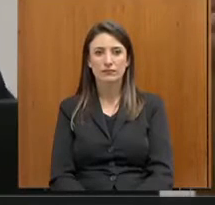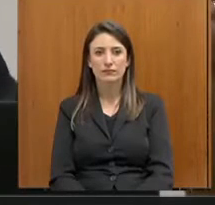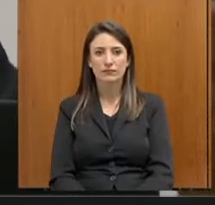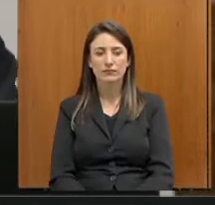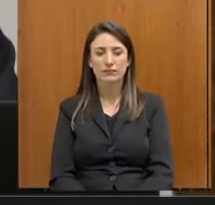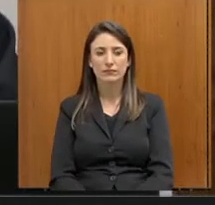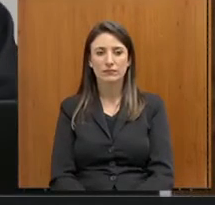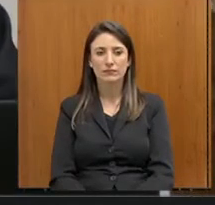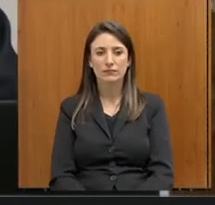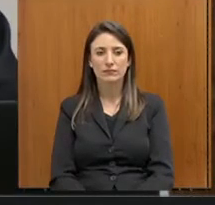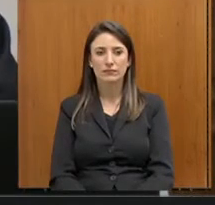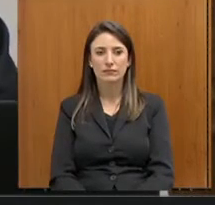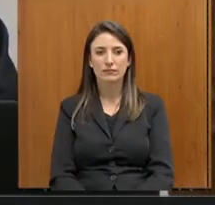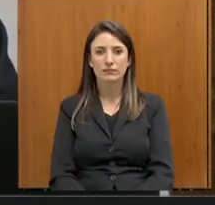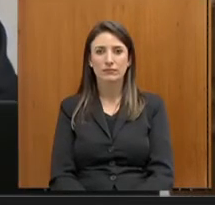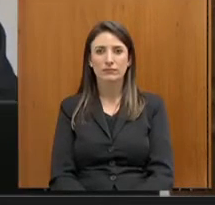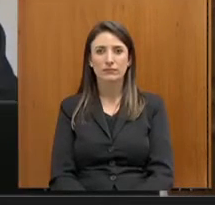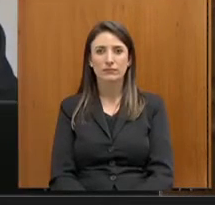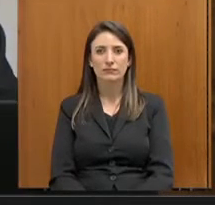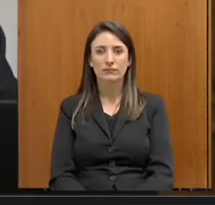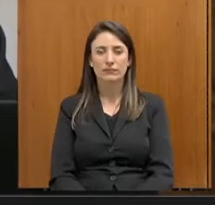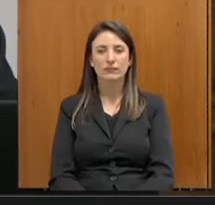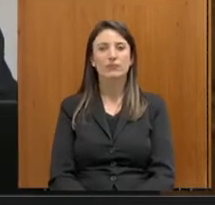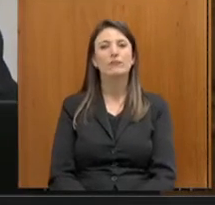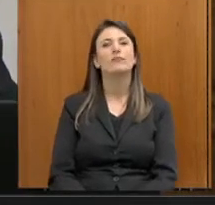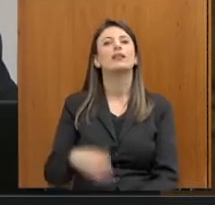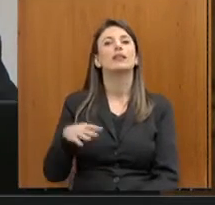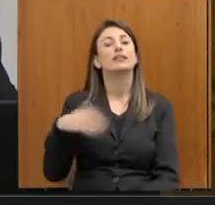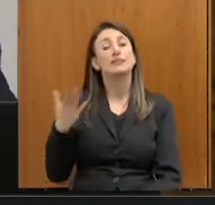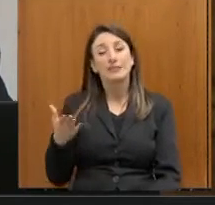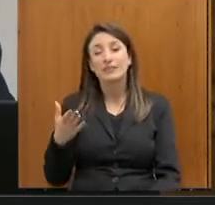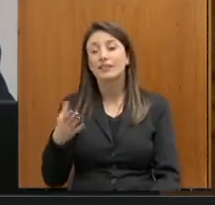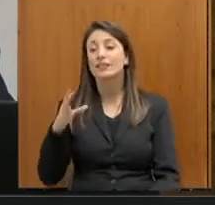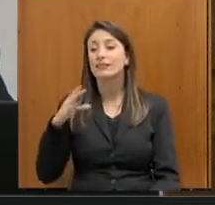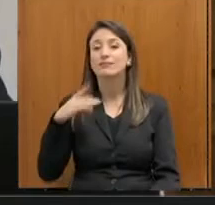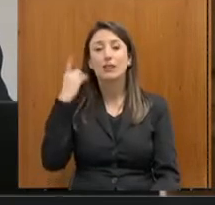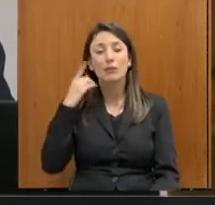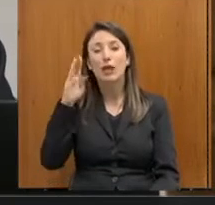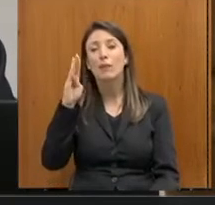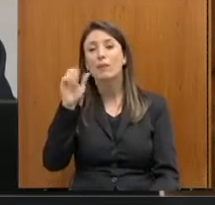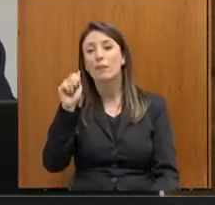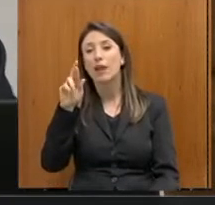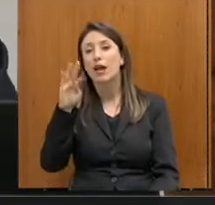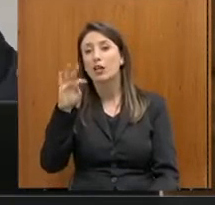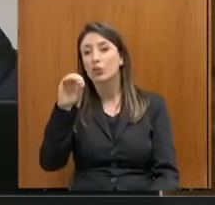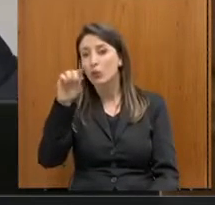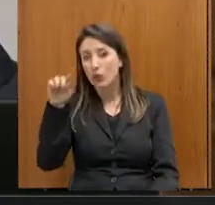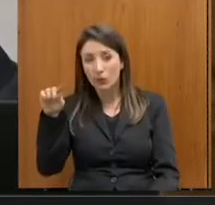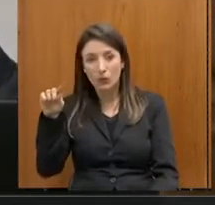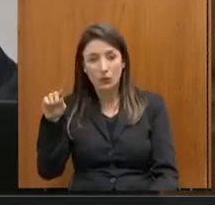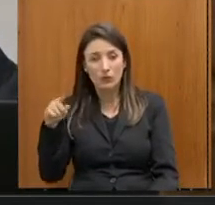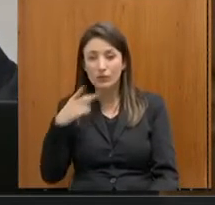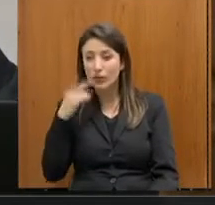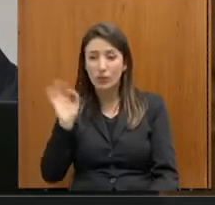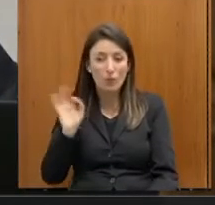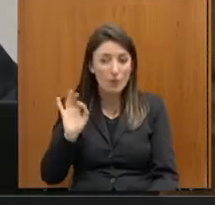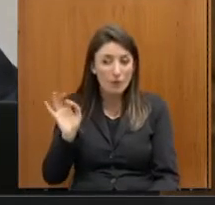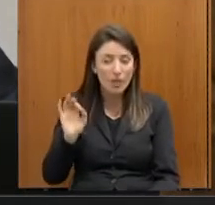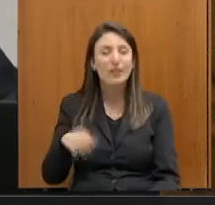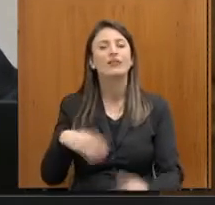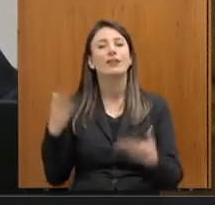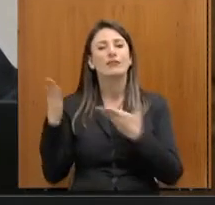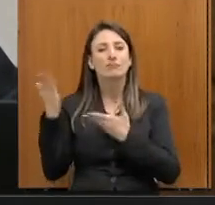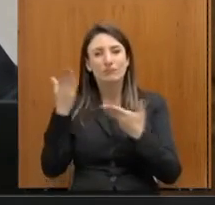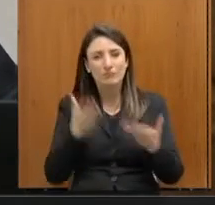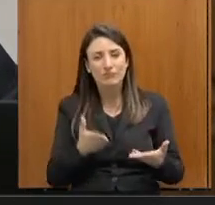É sério as causas do deputado Barreto passo a palavra ao Deputado Guilherme